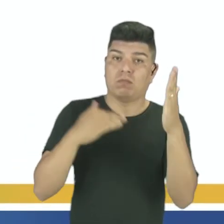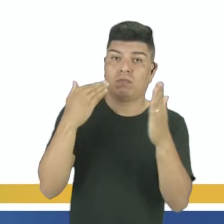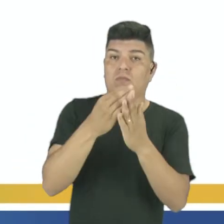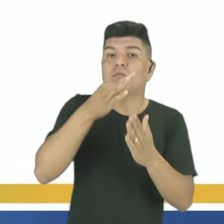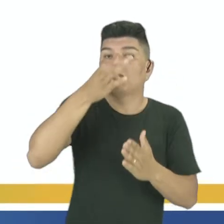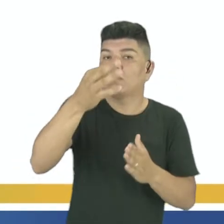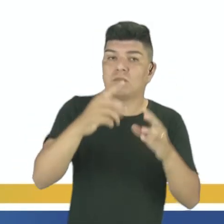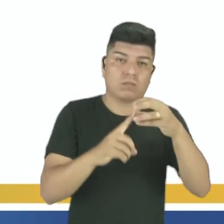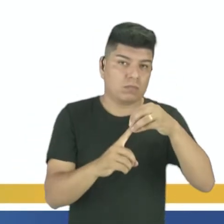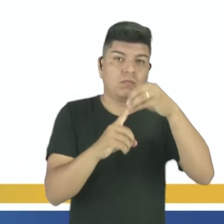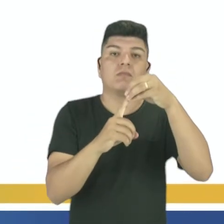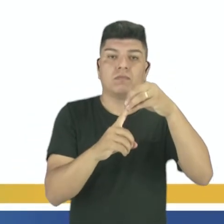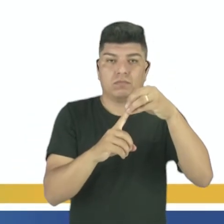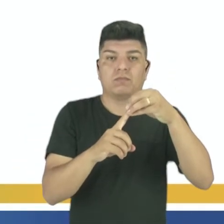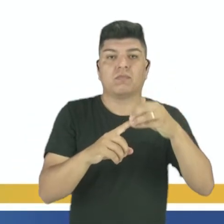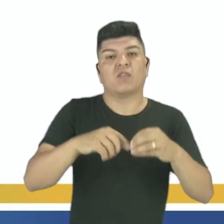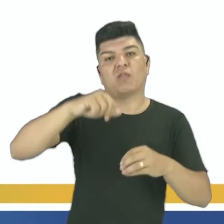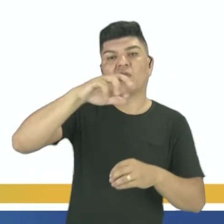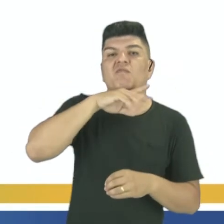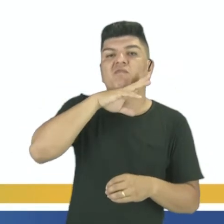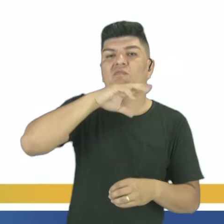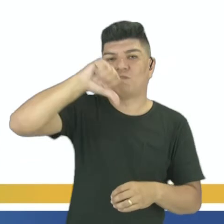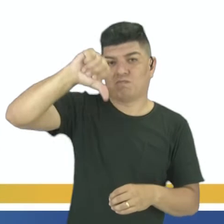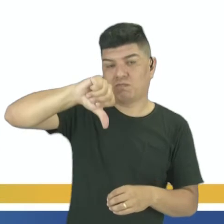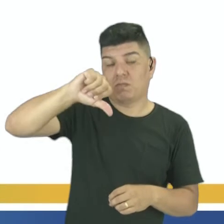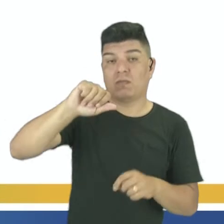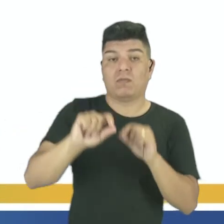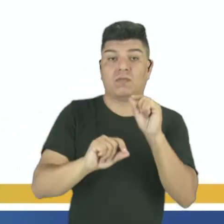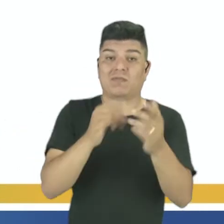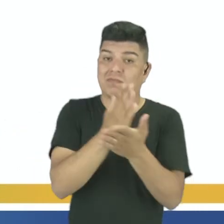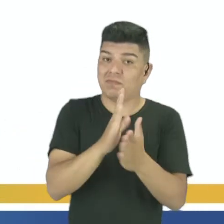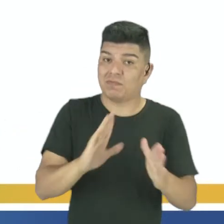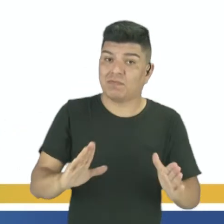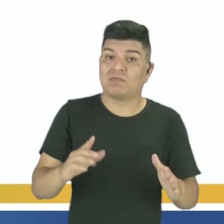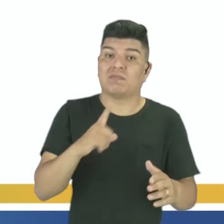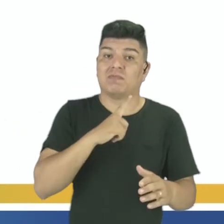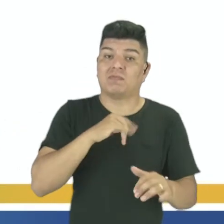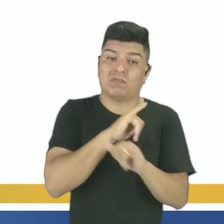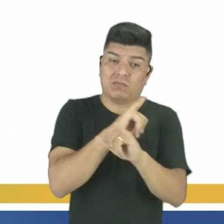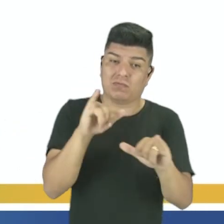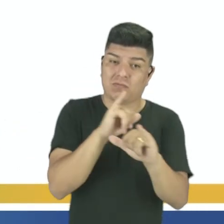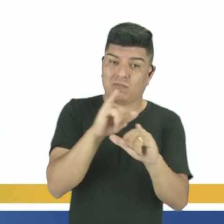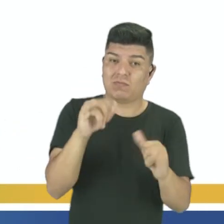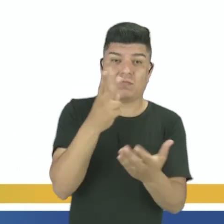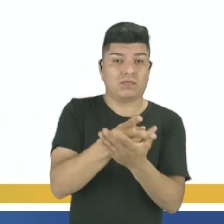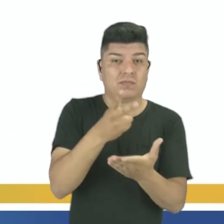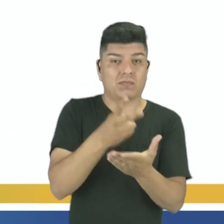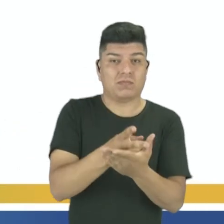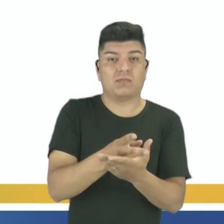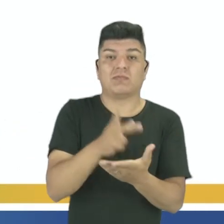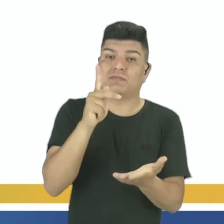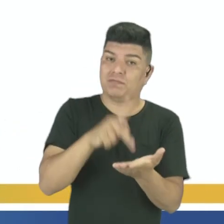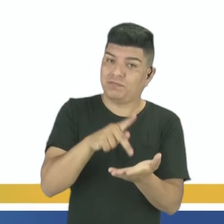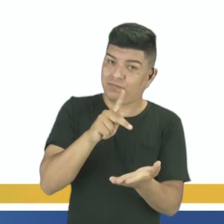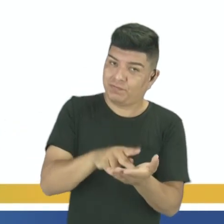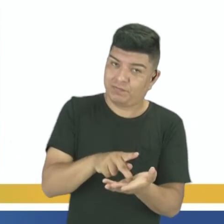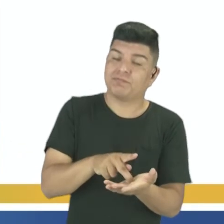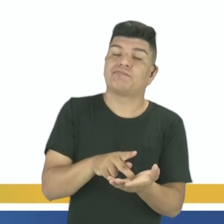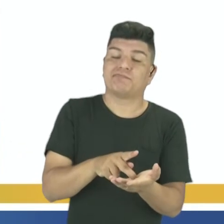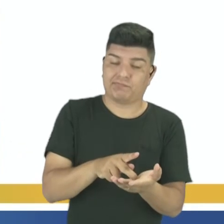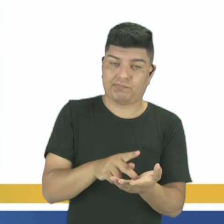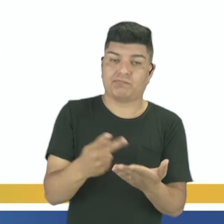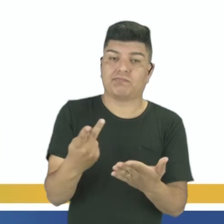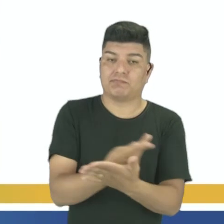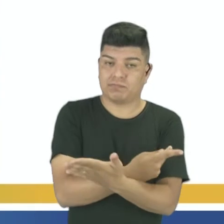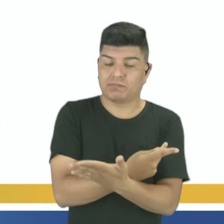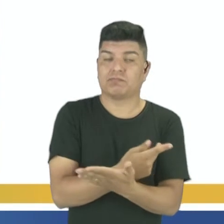opinião. O lado negativo é acabar acessando informações que nem sempre correspondem à verdade dos